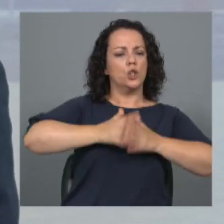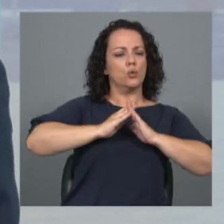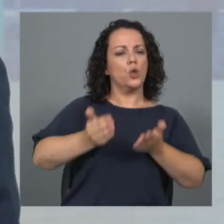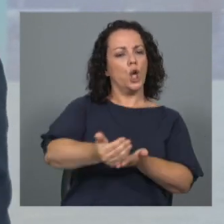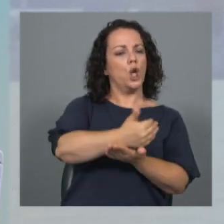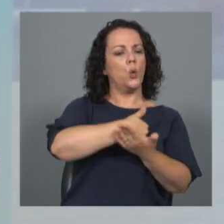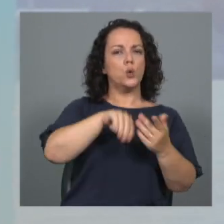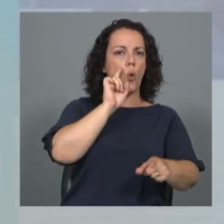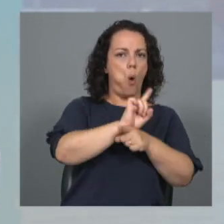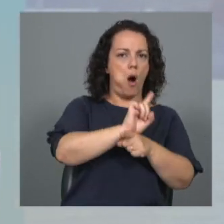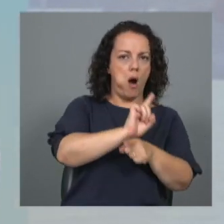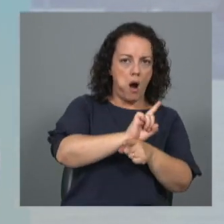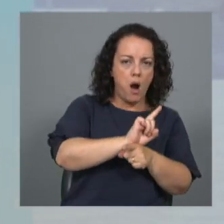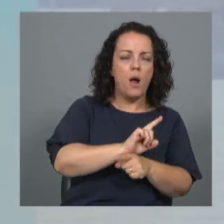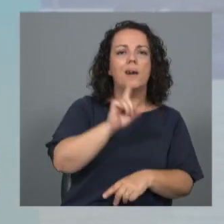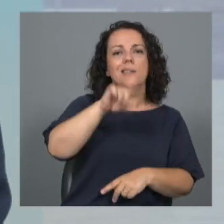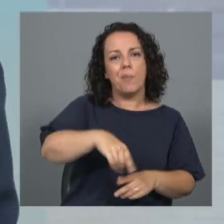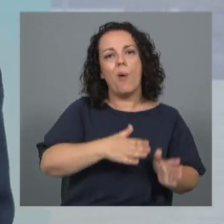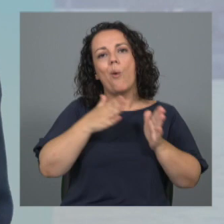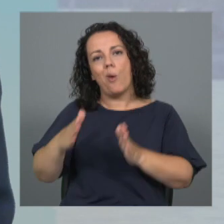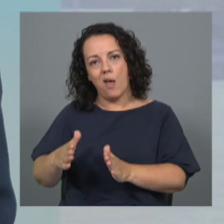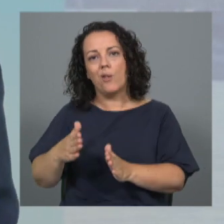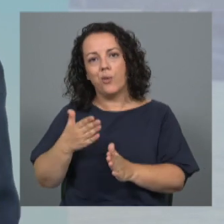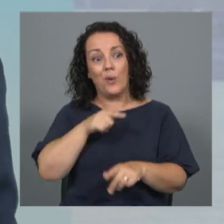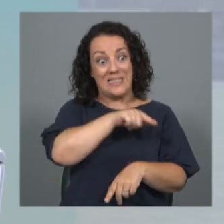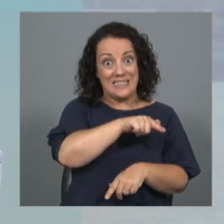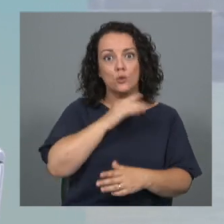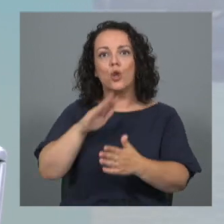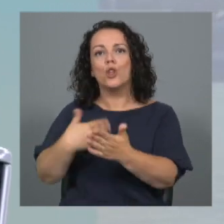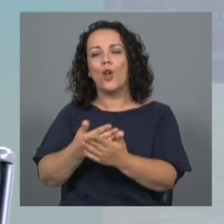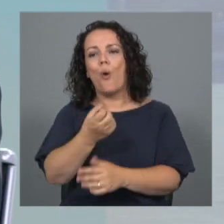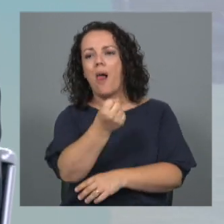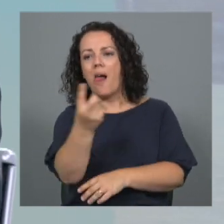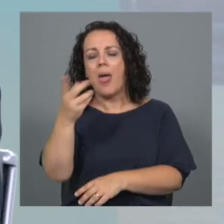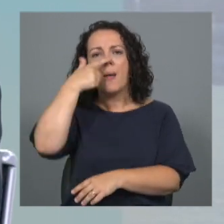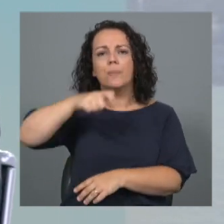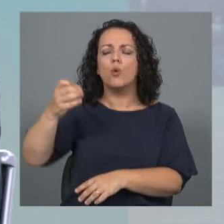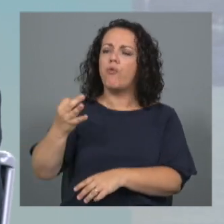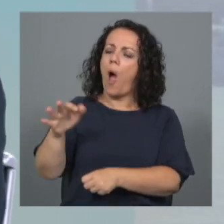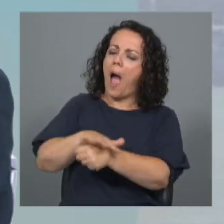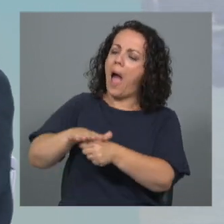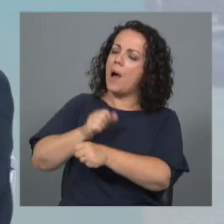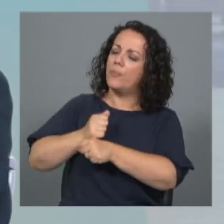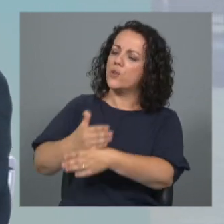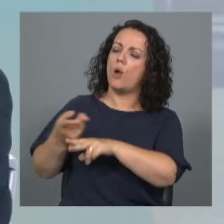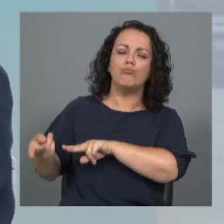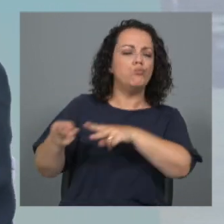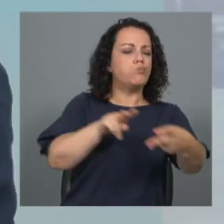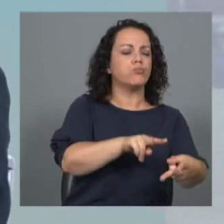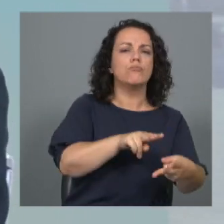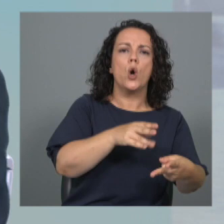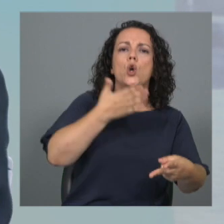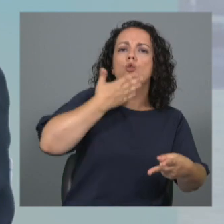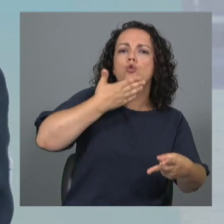humanos, mas tem sido também a oportunidade de muitas pessoas, algumas até mudarem de atividade, pelo menos temporariamente. Isso